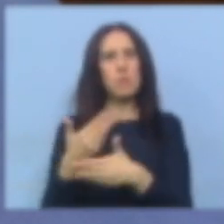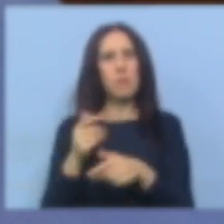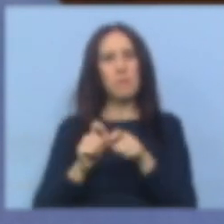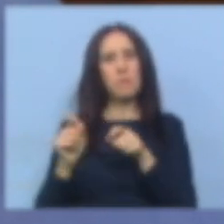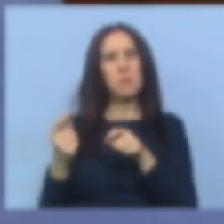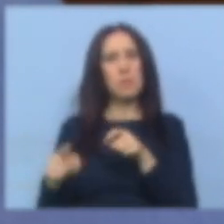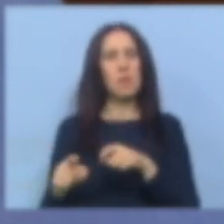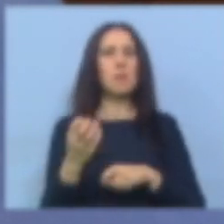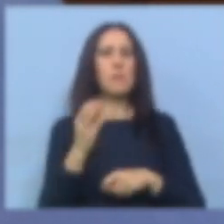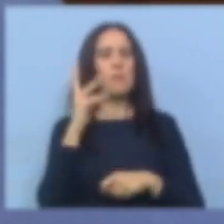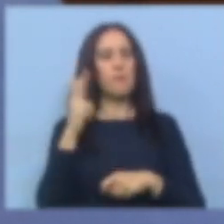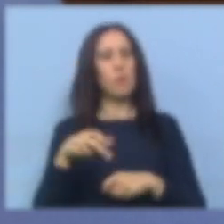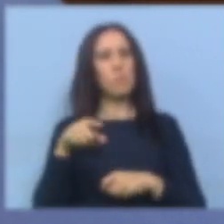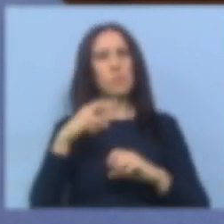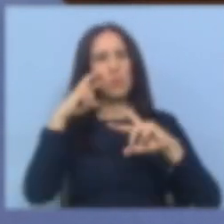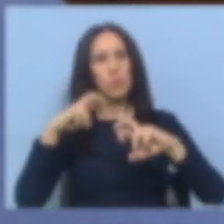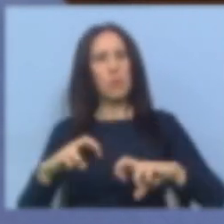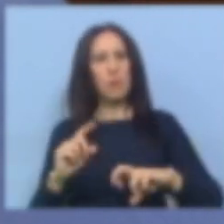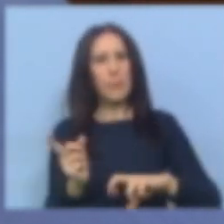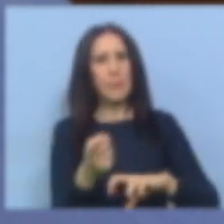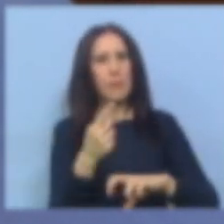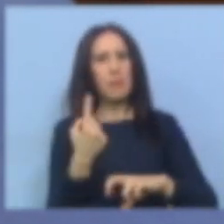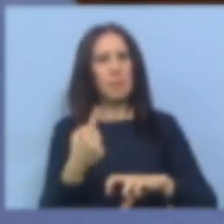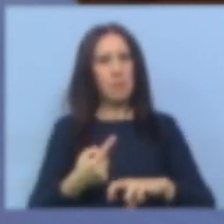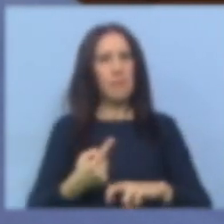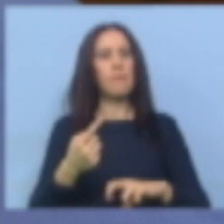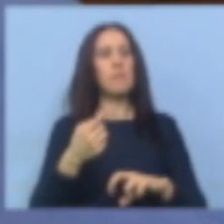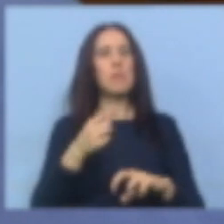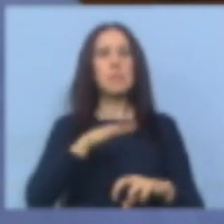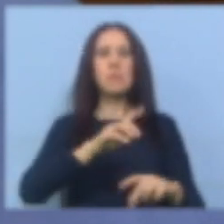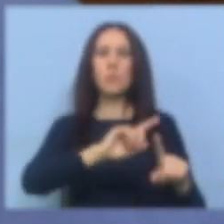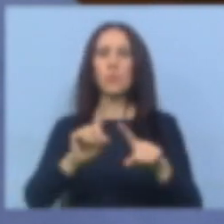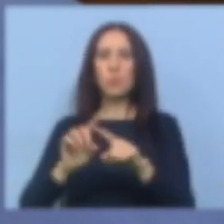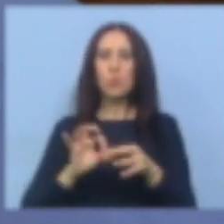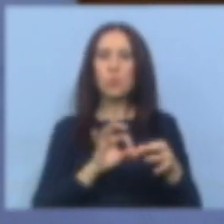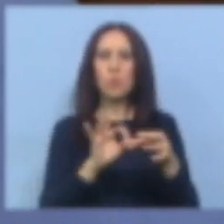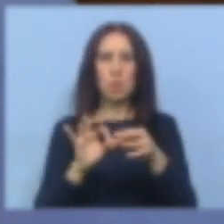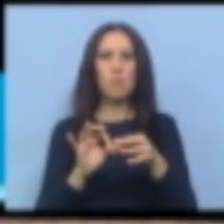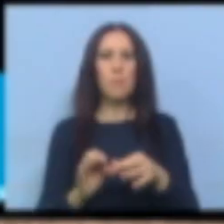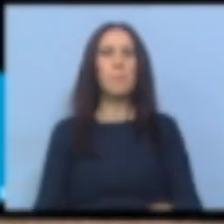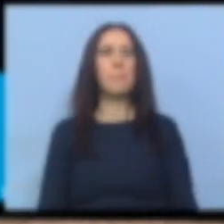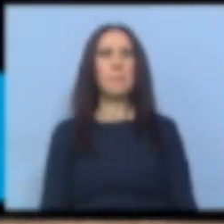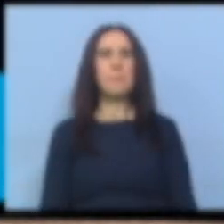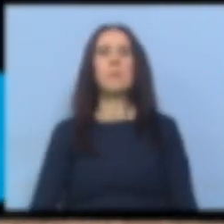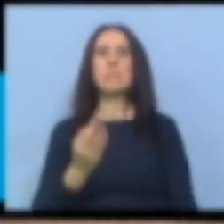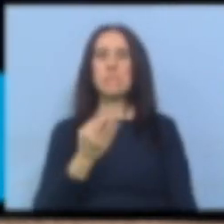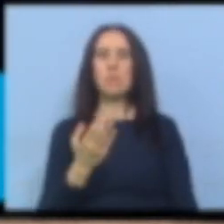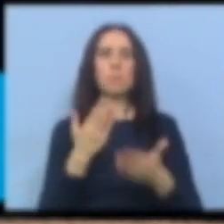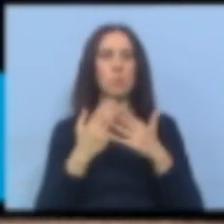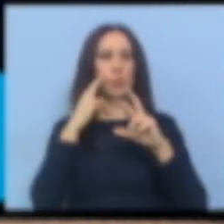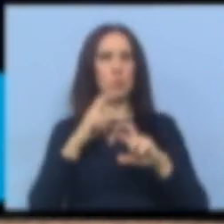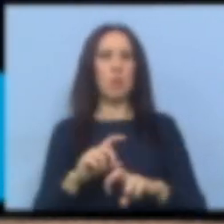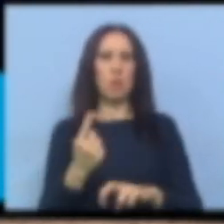um fenómeno que deve ser estudado e deve ser conjugado com as outras ciências. Sim, deve ser estudado e, portanto, é, obviamente,